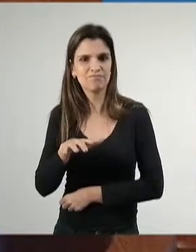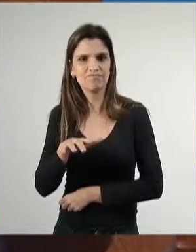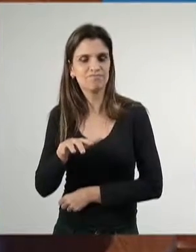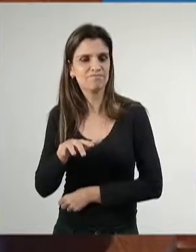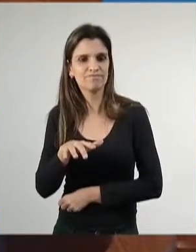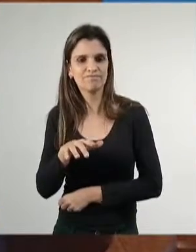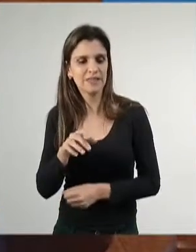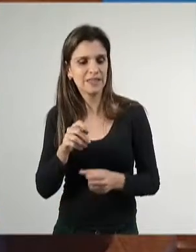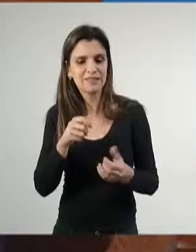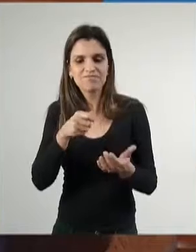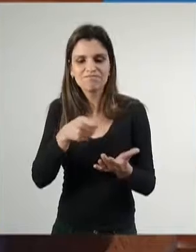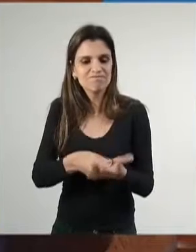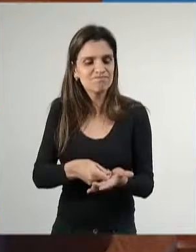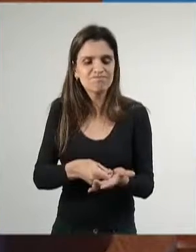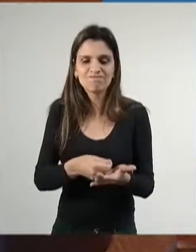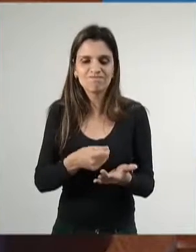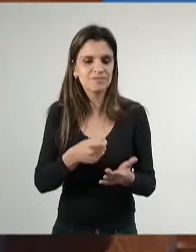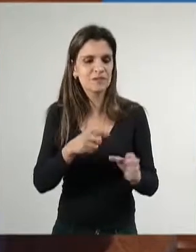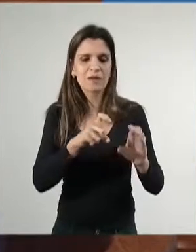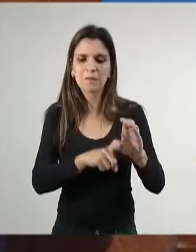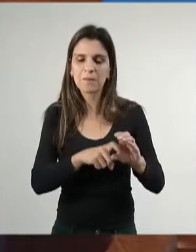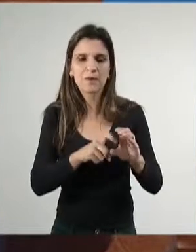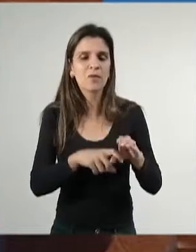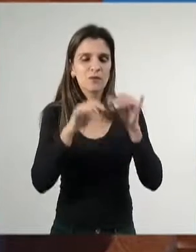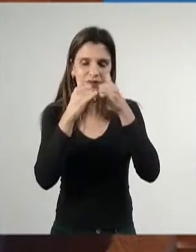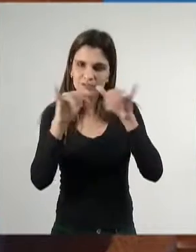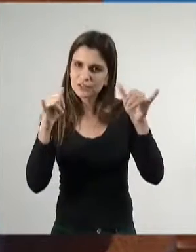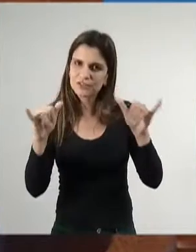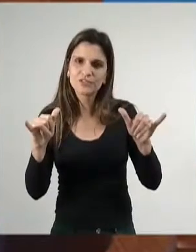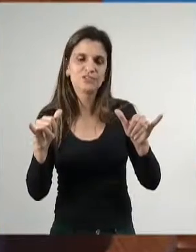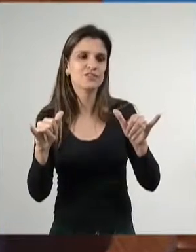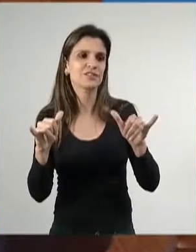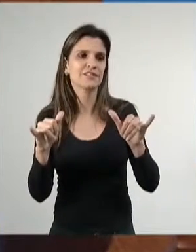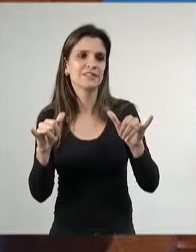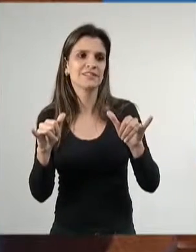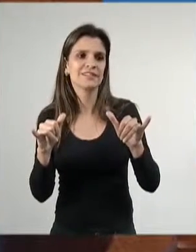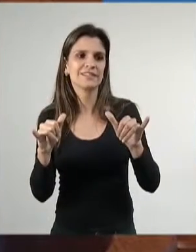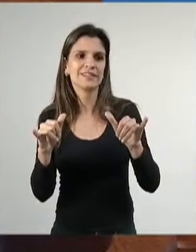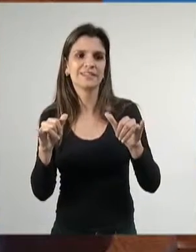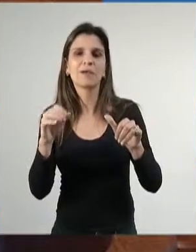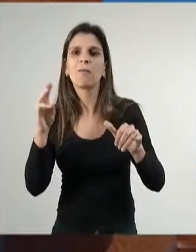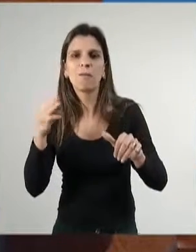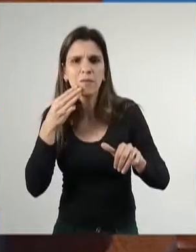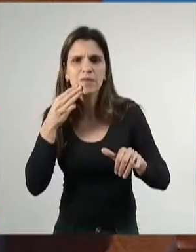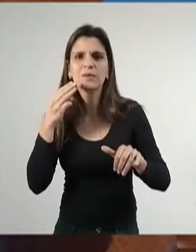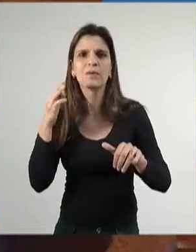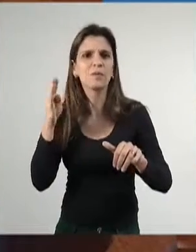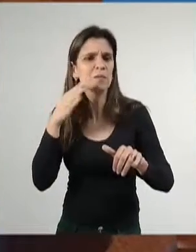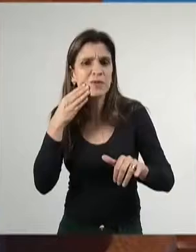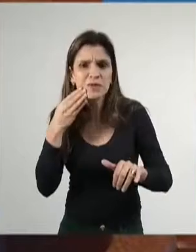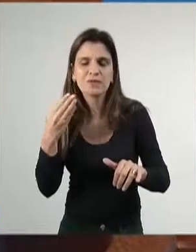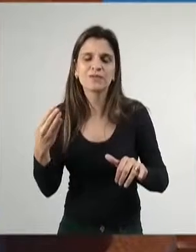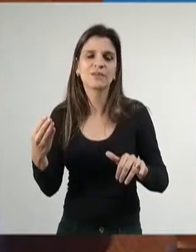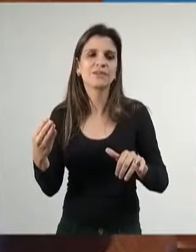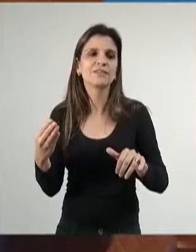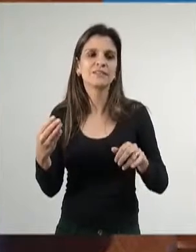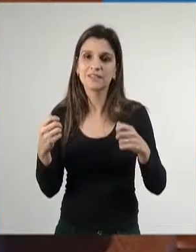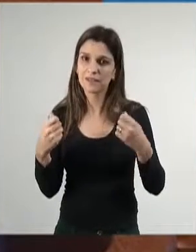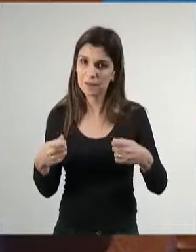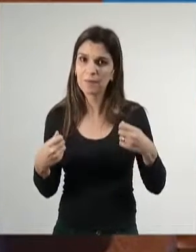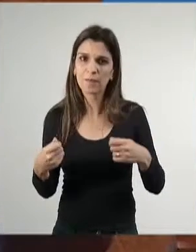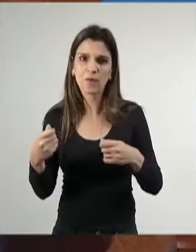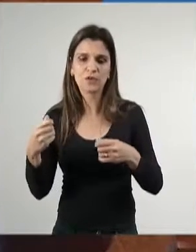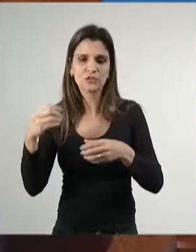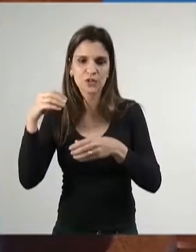energia, porque há bilhões e bilhões em um fundo que pode ser utilizado para isso. Então, acho